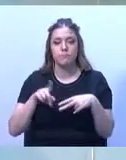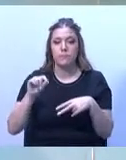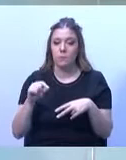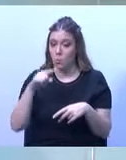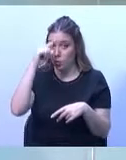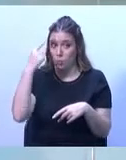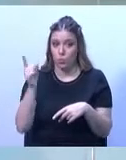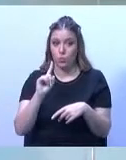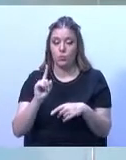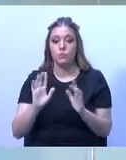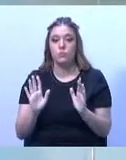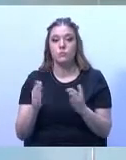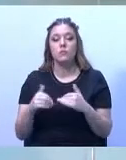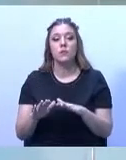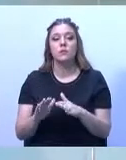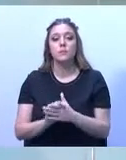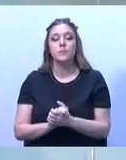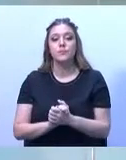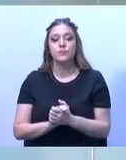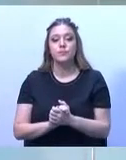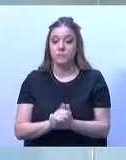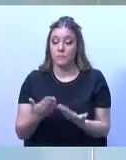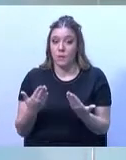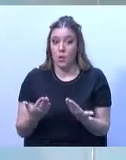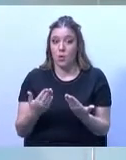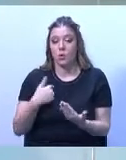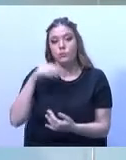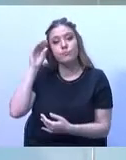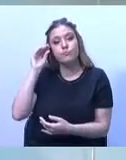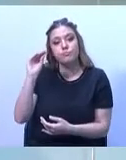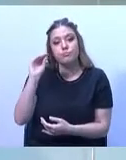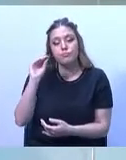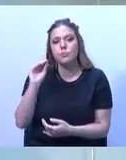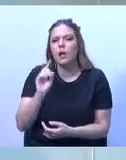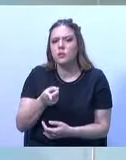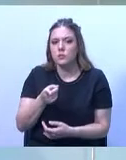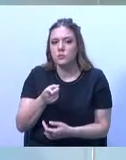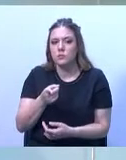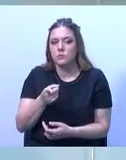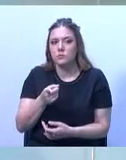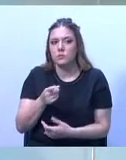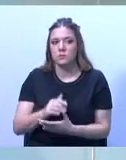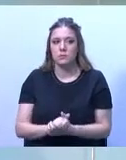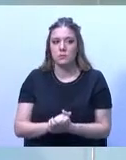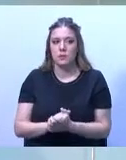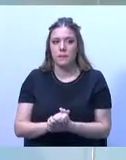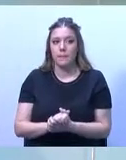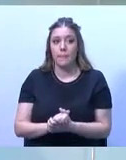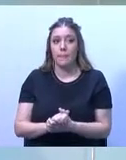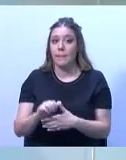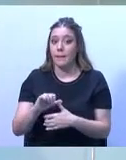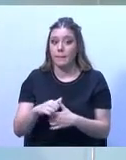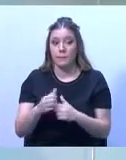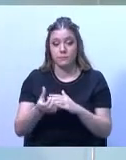custa nada. Mas de imediato posso-lhe aconselhar a retirar esse tipo de